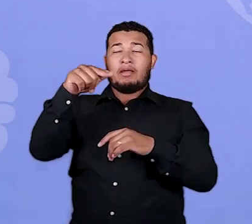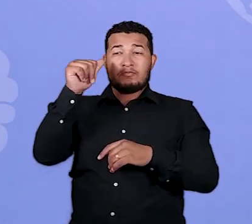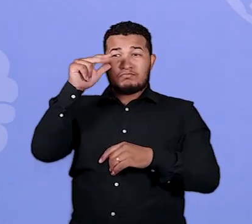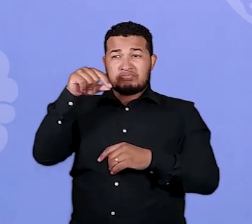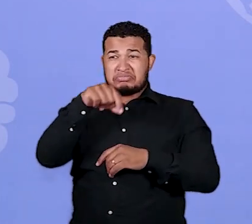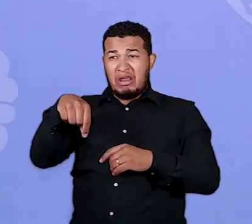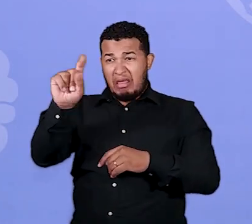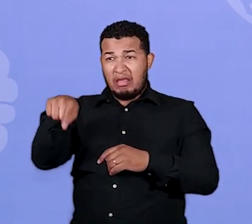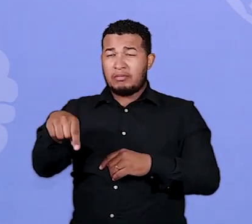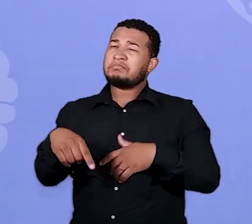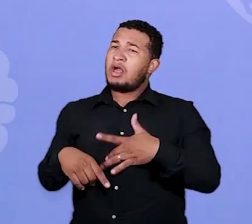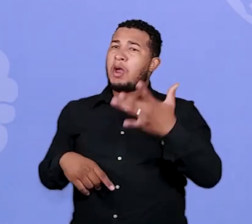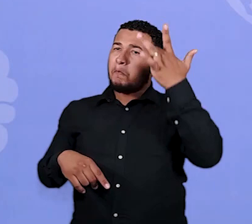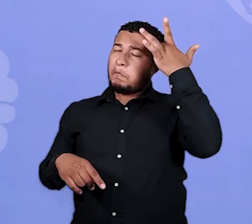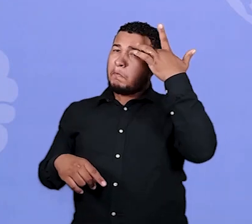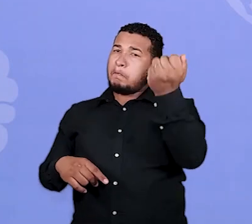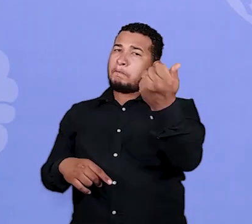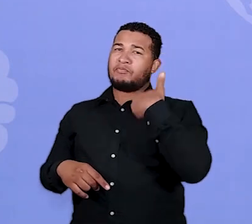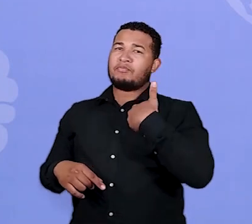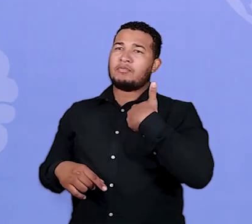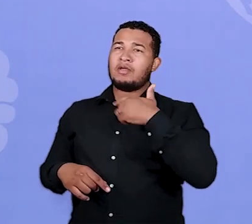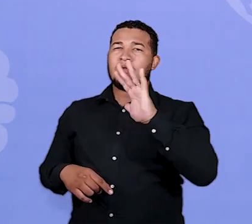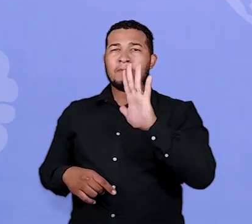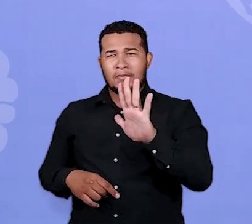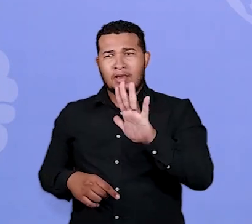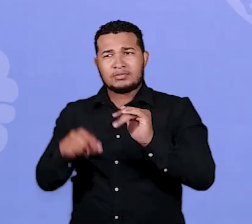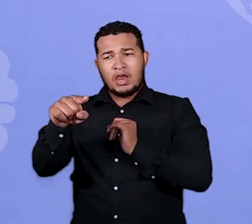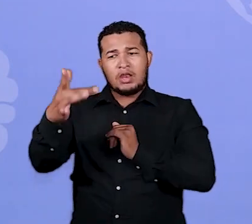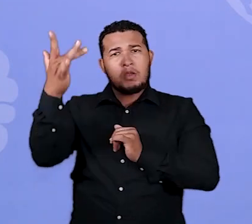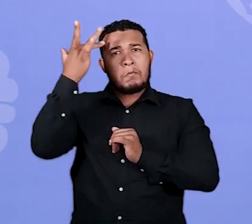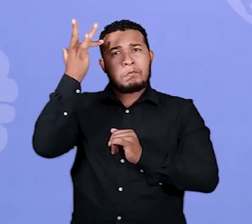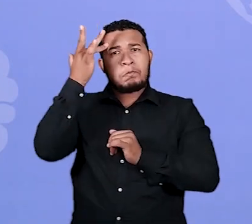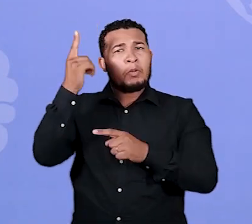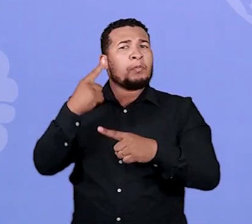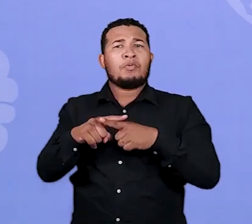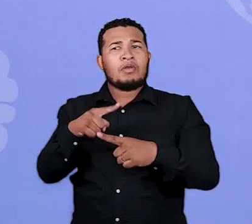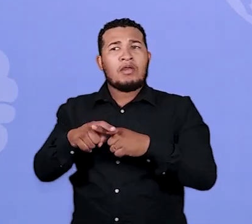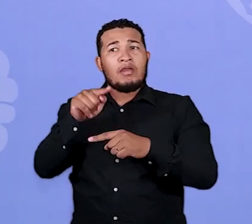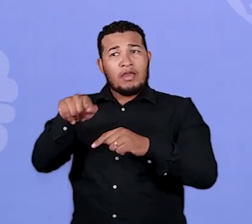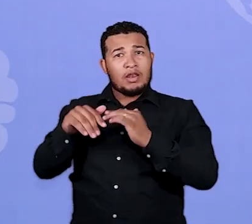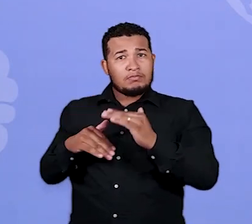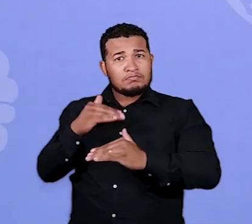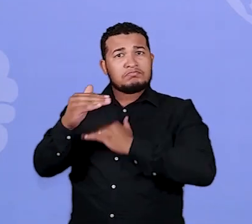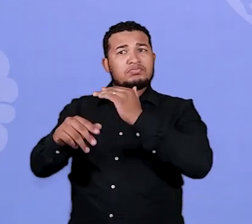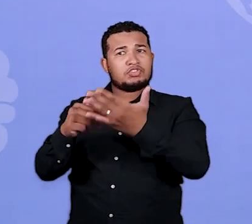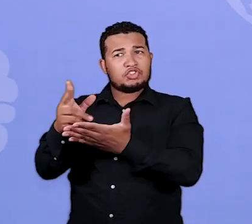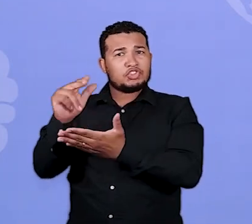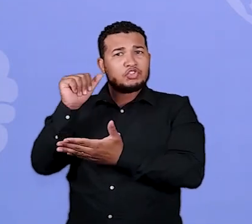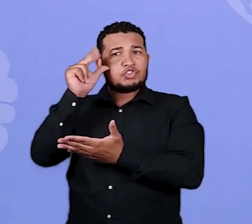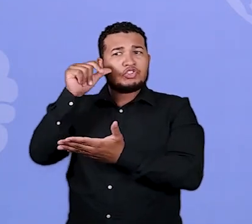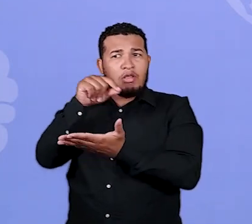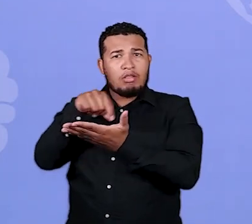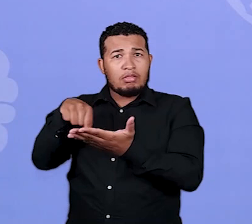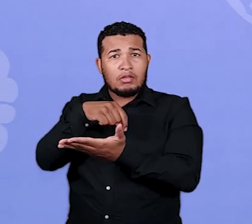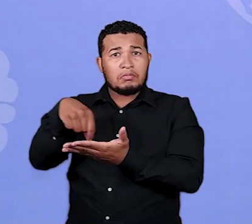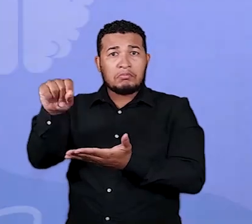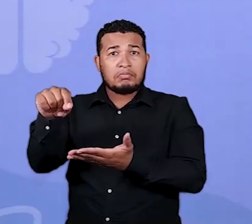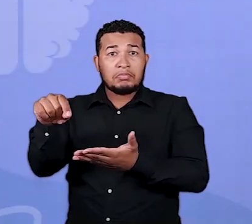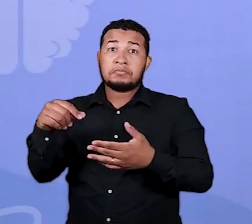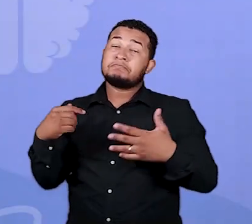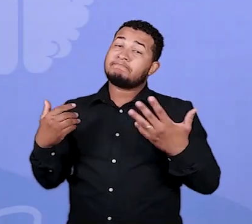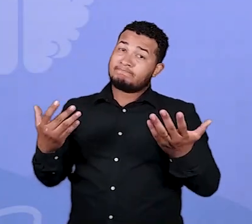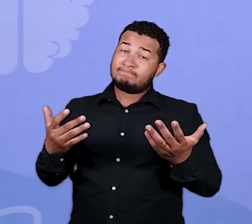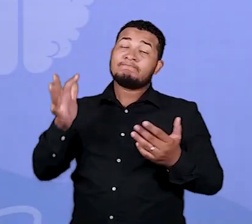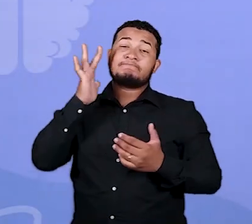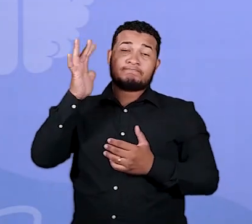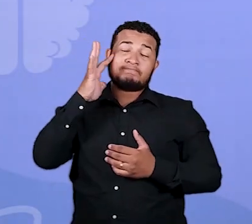jogadores de xadrez, que eles são pessoas mais inteligentes. Mas será que eles são inteligentes porque eles estão desenvolvendo xadrez? Isso